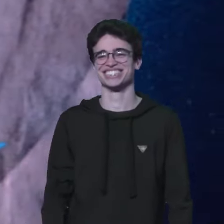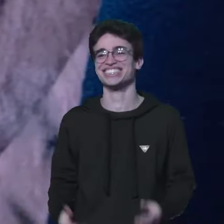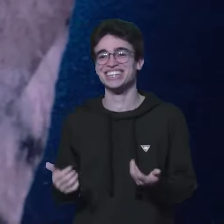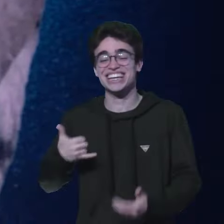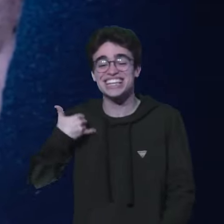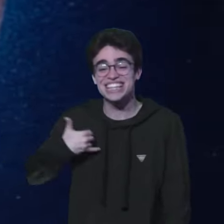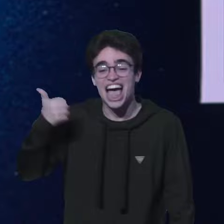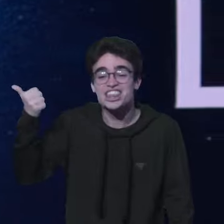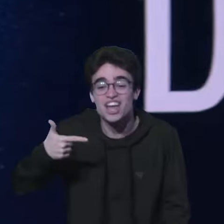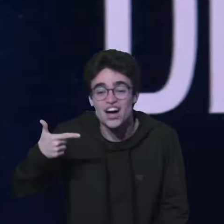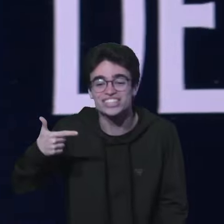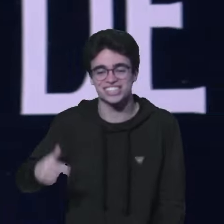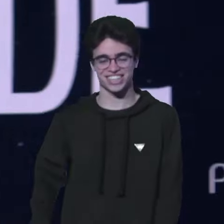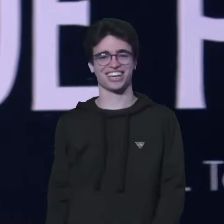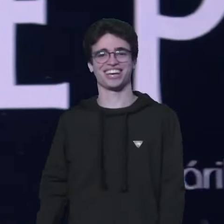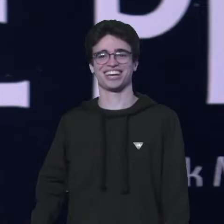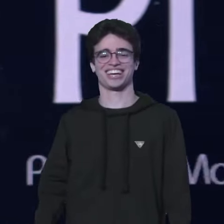12 anos!